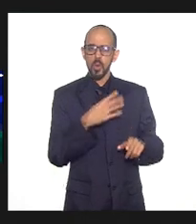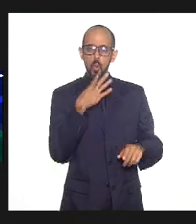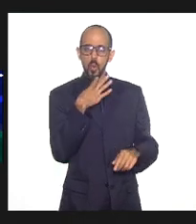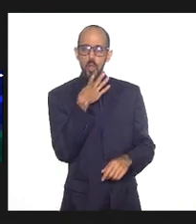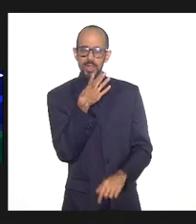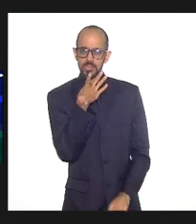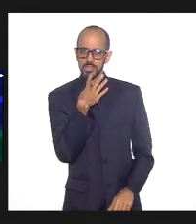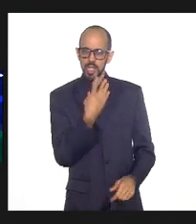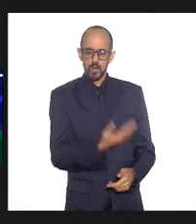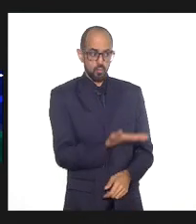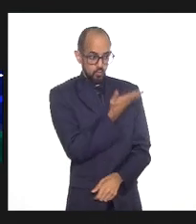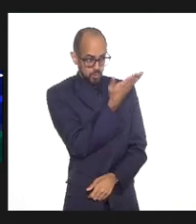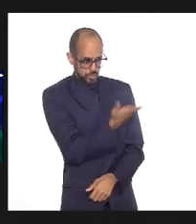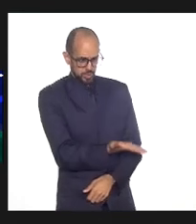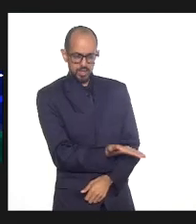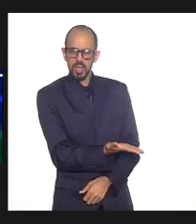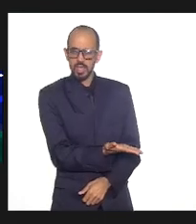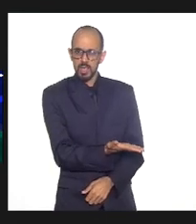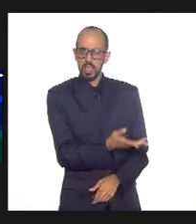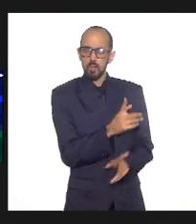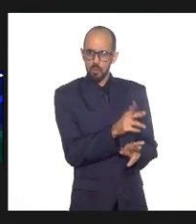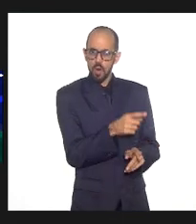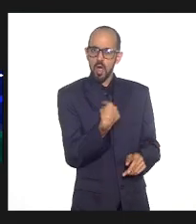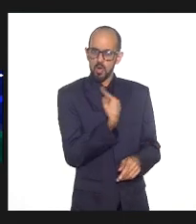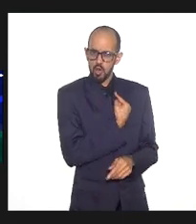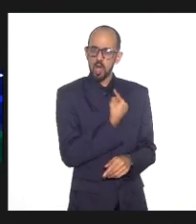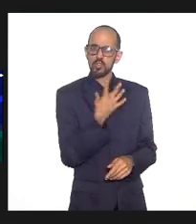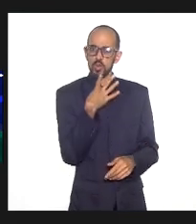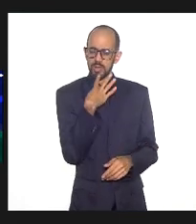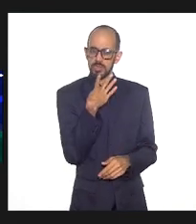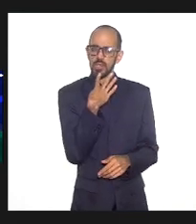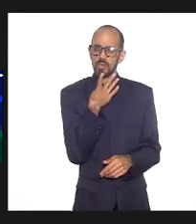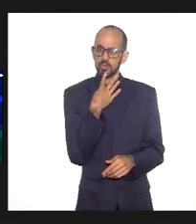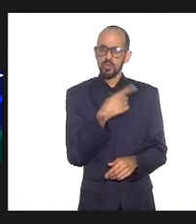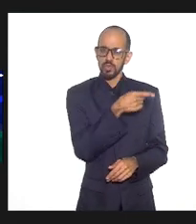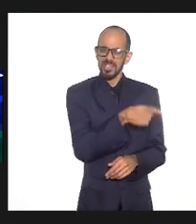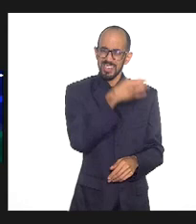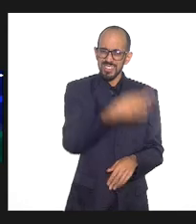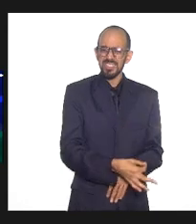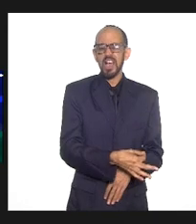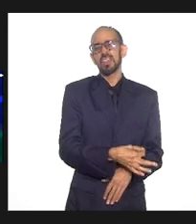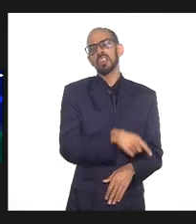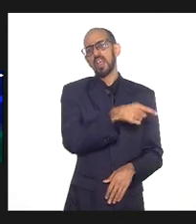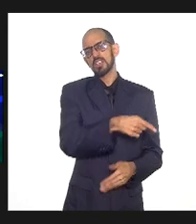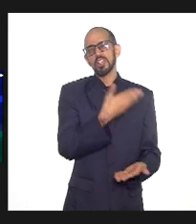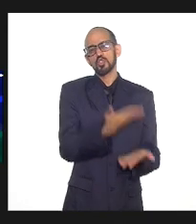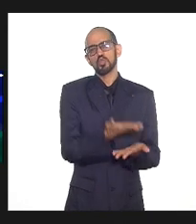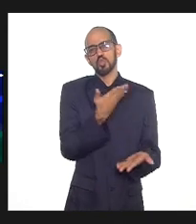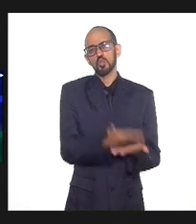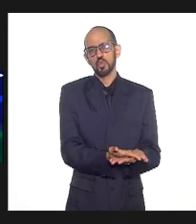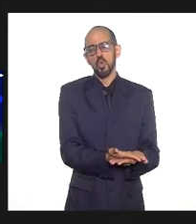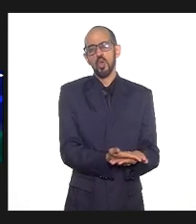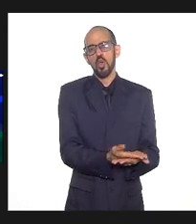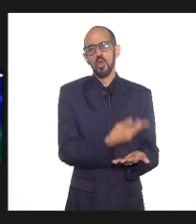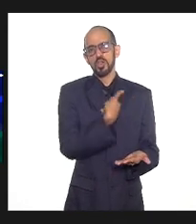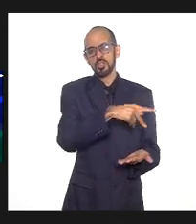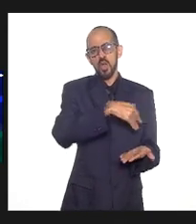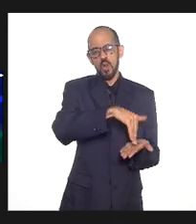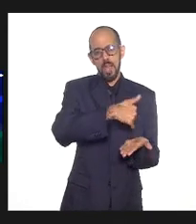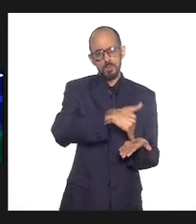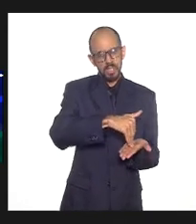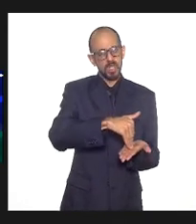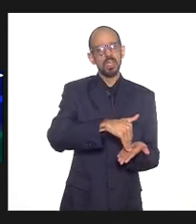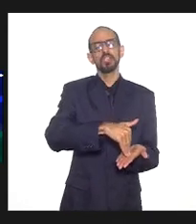conhecendo você como a gente conhece aqui, você certamente estudou seu gabinete,